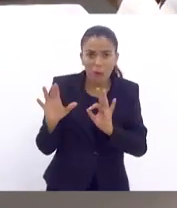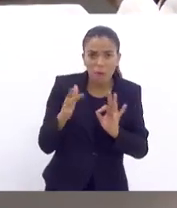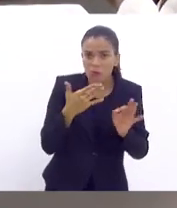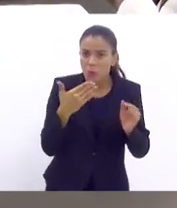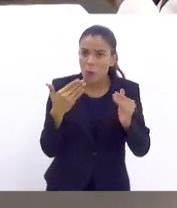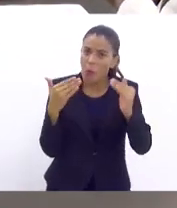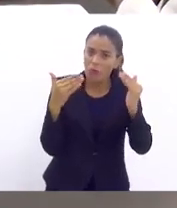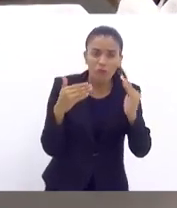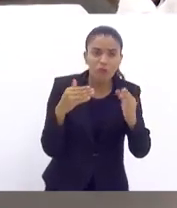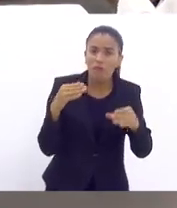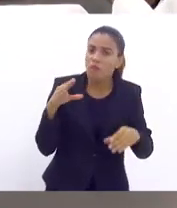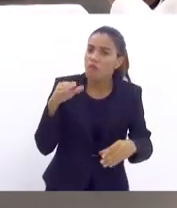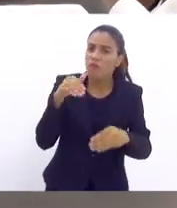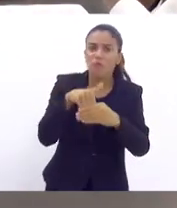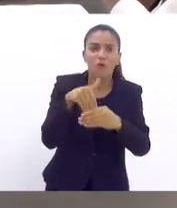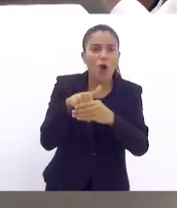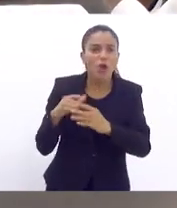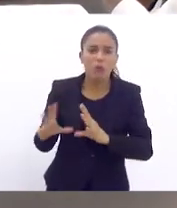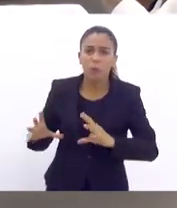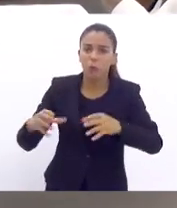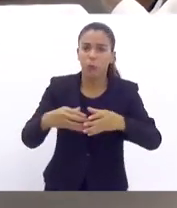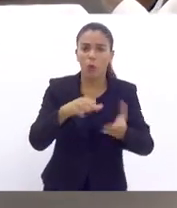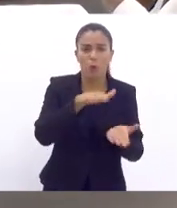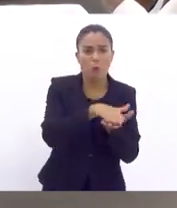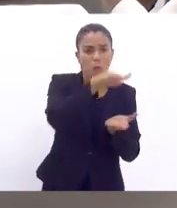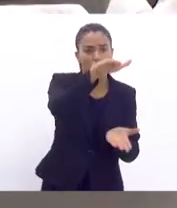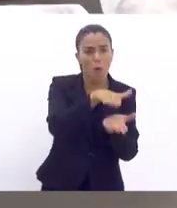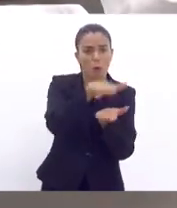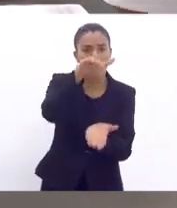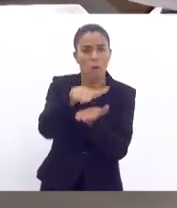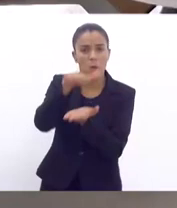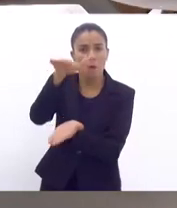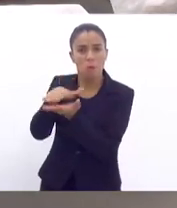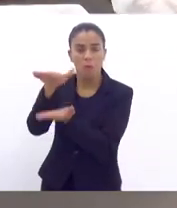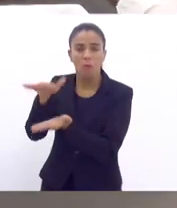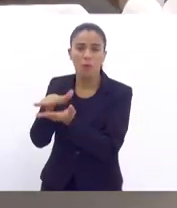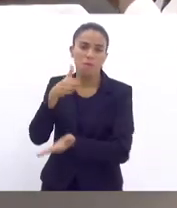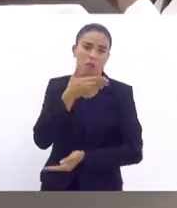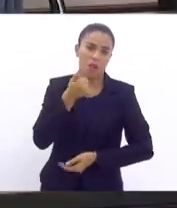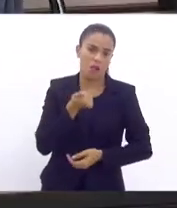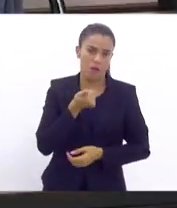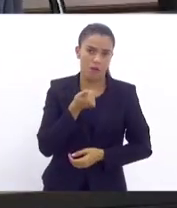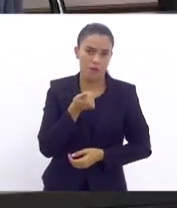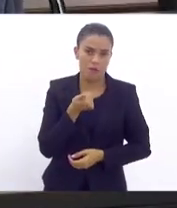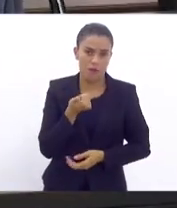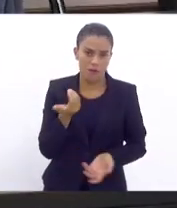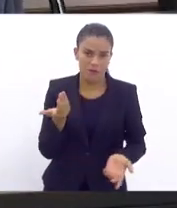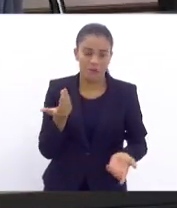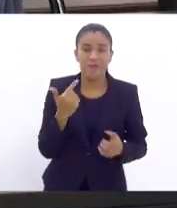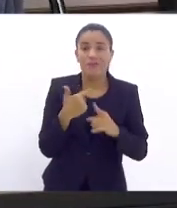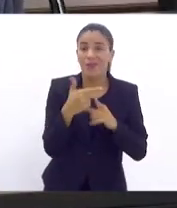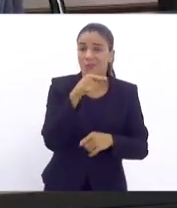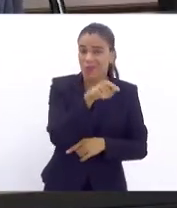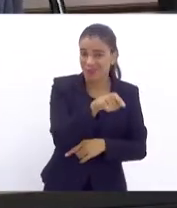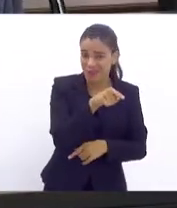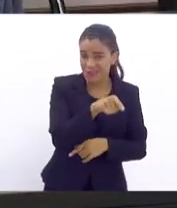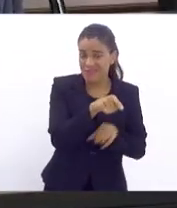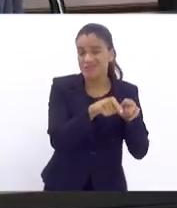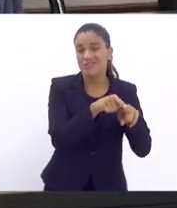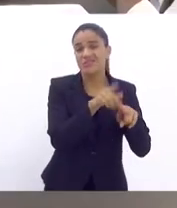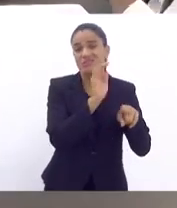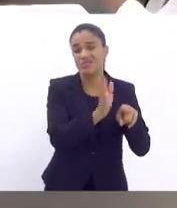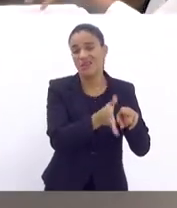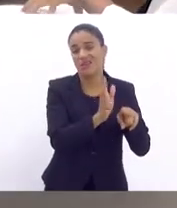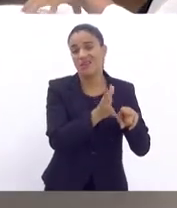bota tudo junto porque normalmente ninguém discorda não serve é que esses de data já